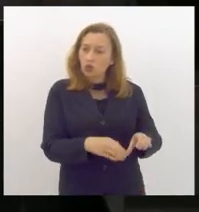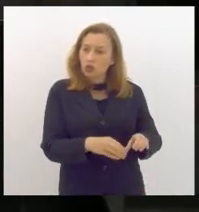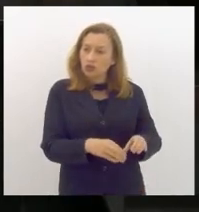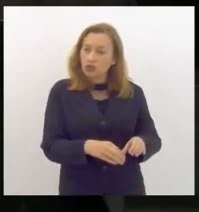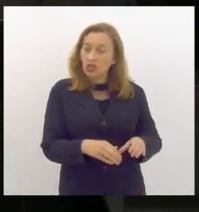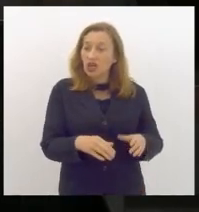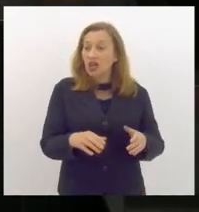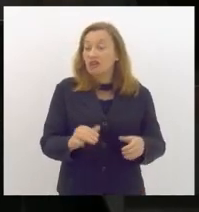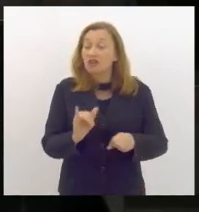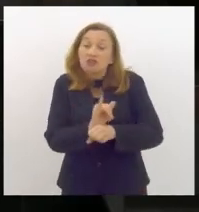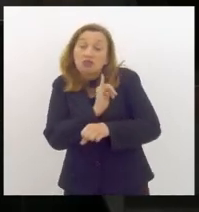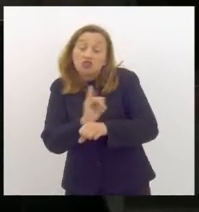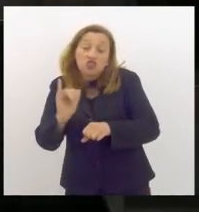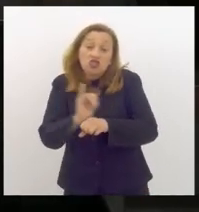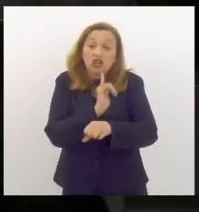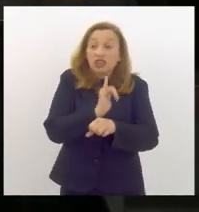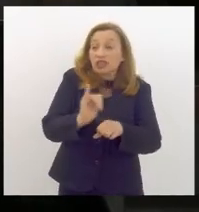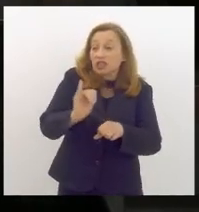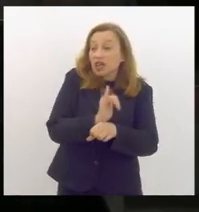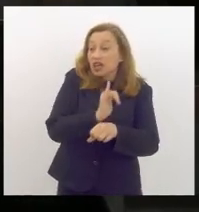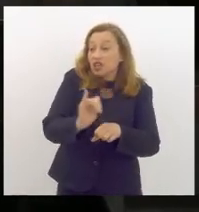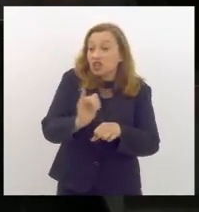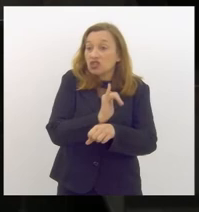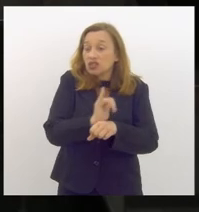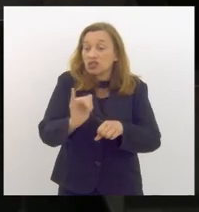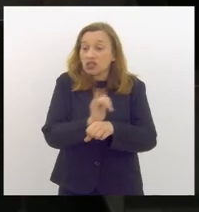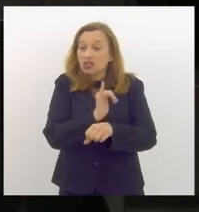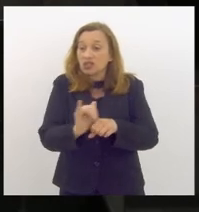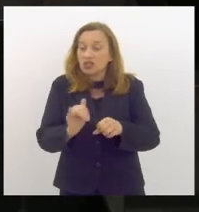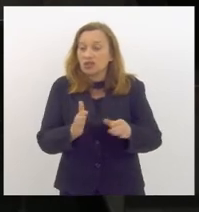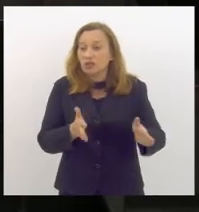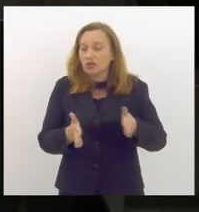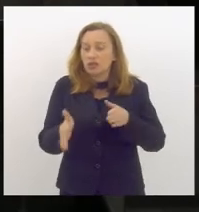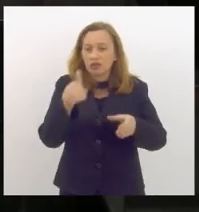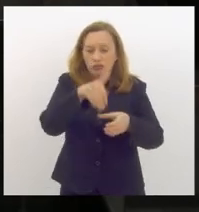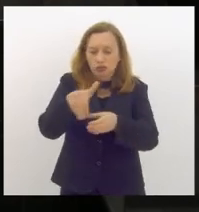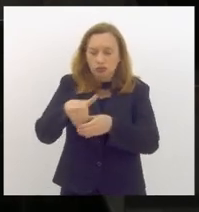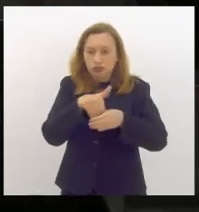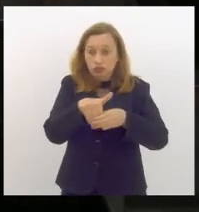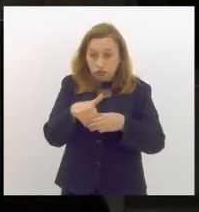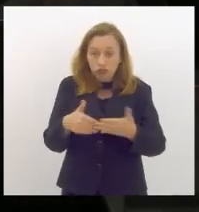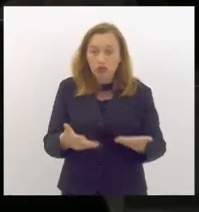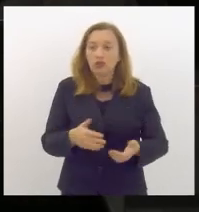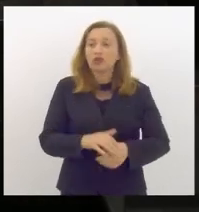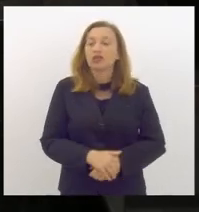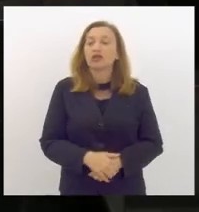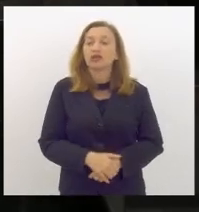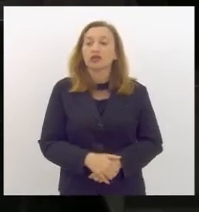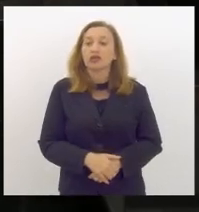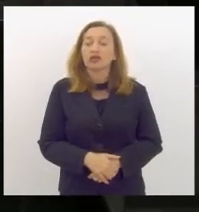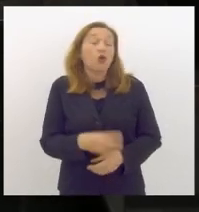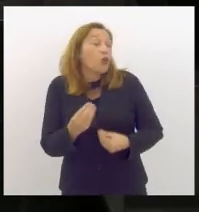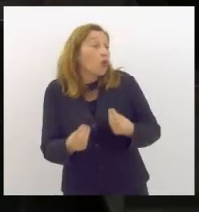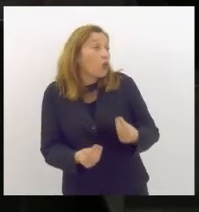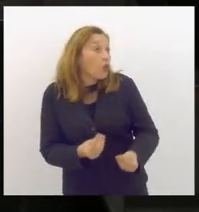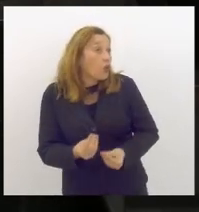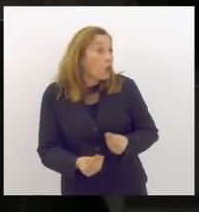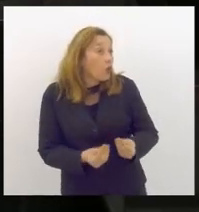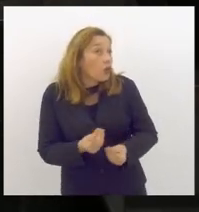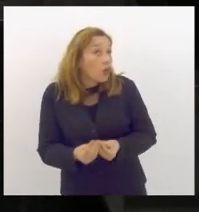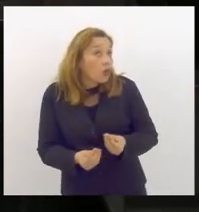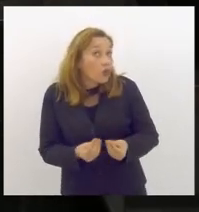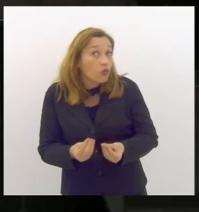suas artimanhas, principalmente em período pré-eleitoral e eleitoral, de como vai se